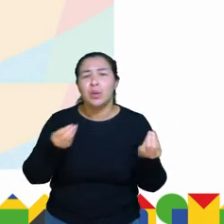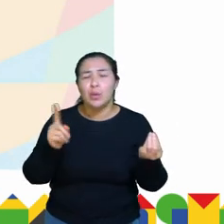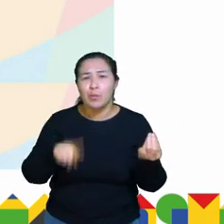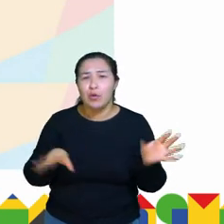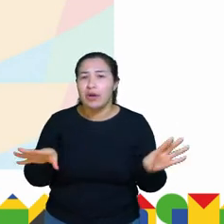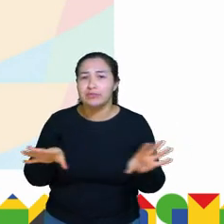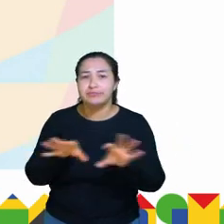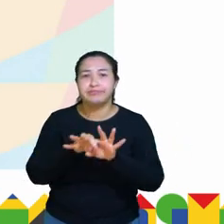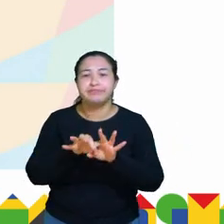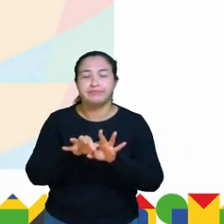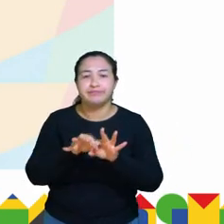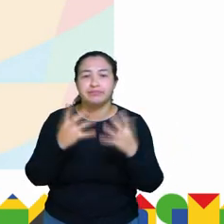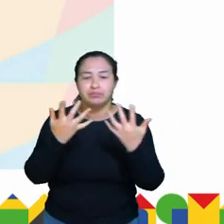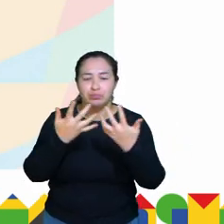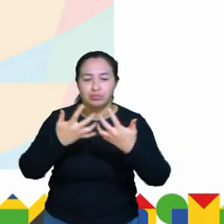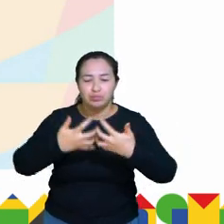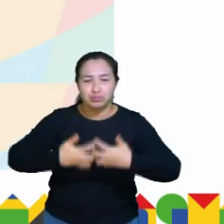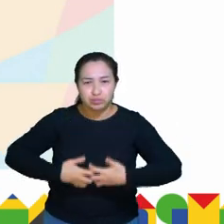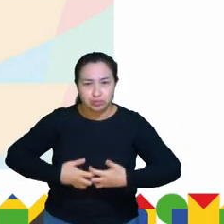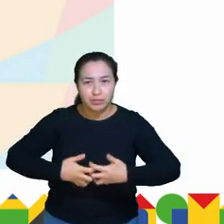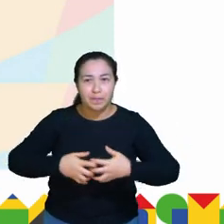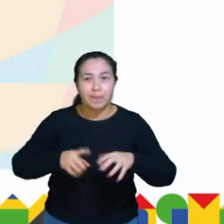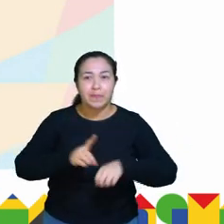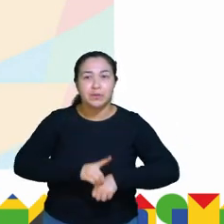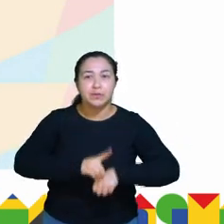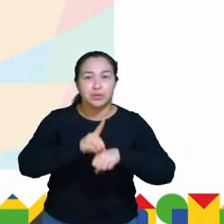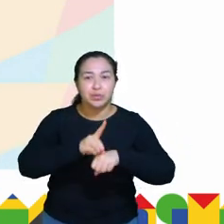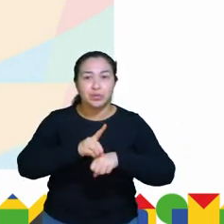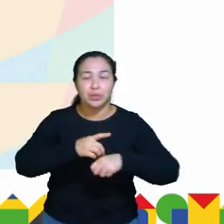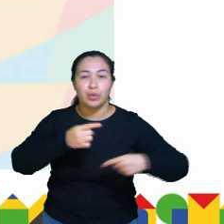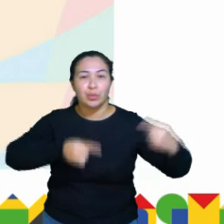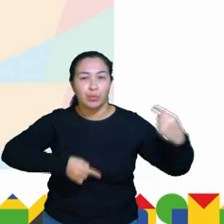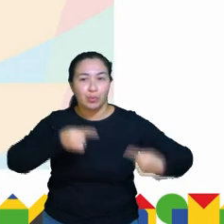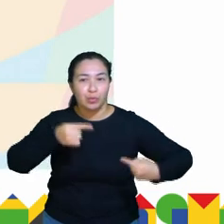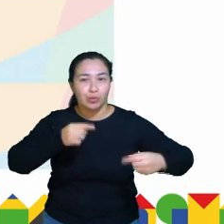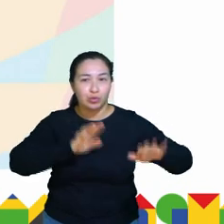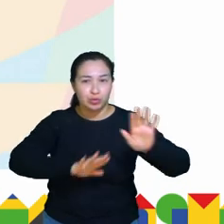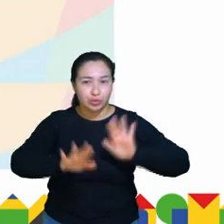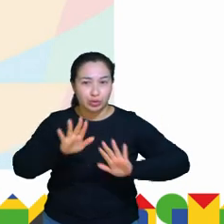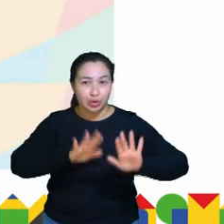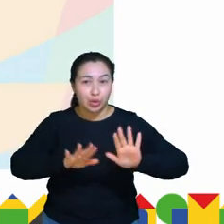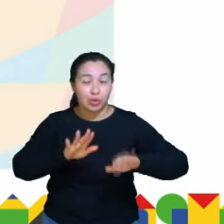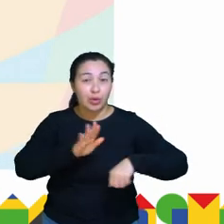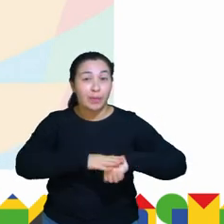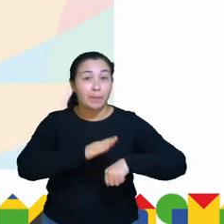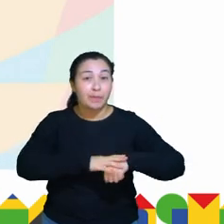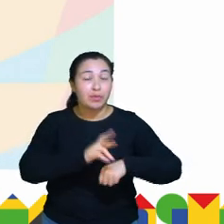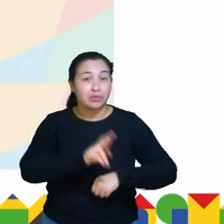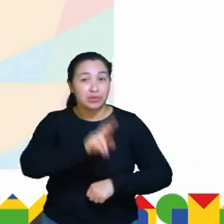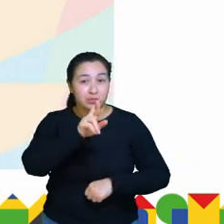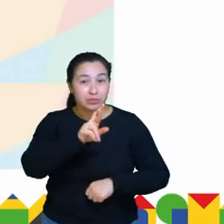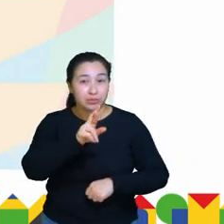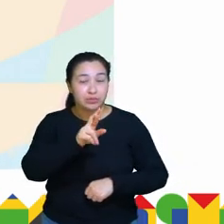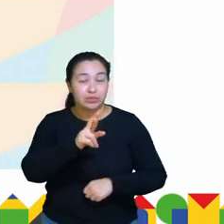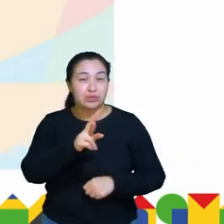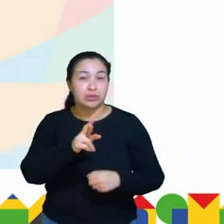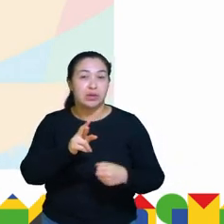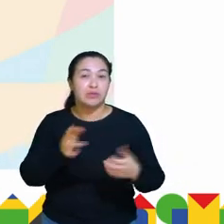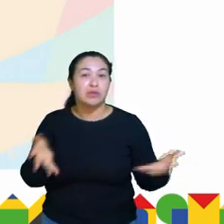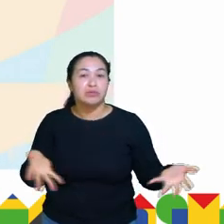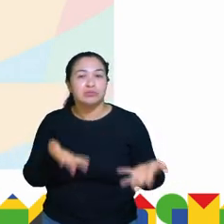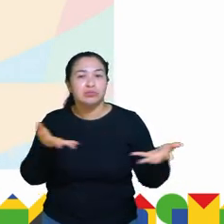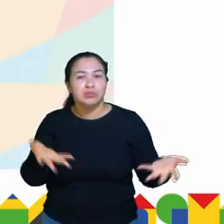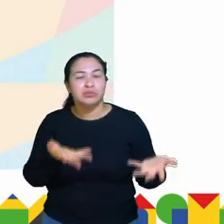nós temos na Seb a diretoria de políticas aos cuidados do professor Alexandro a diretoria de incentivos Aos aos